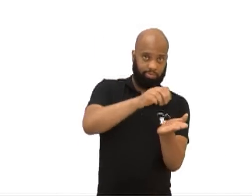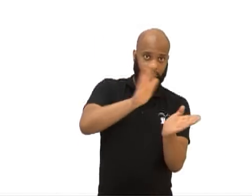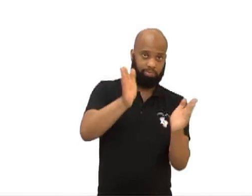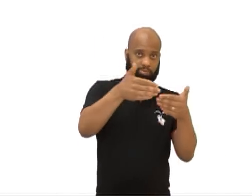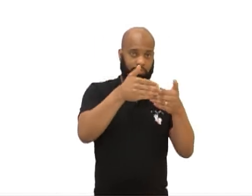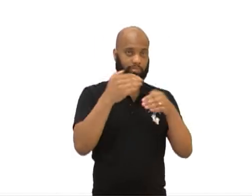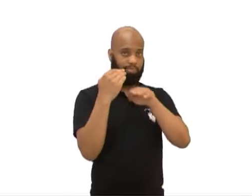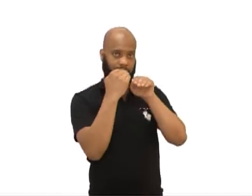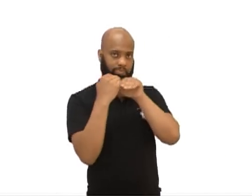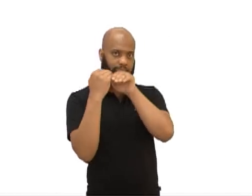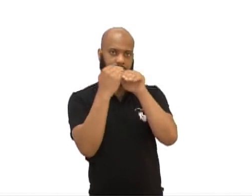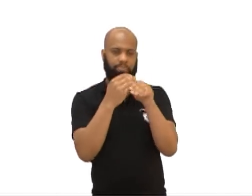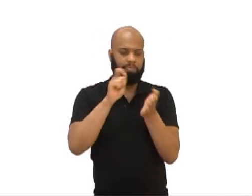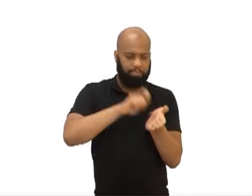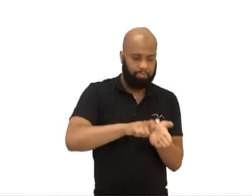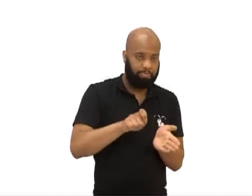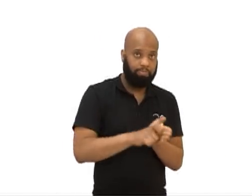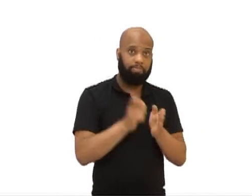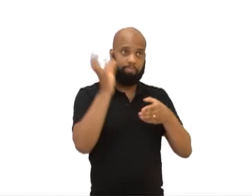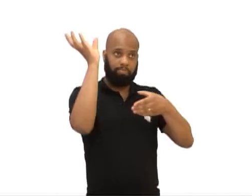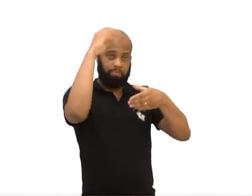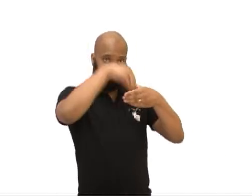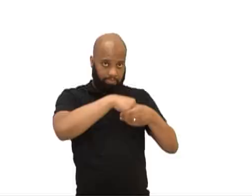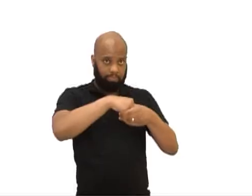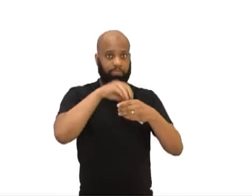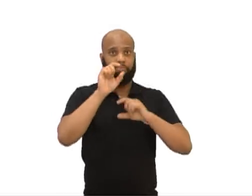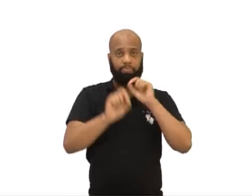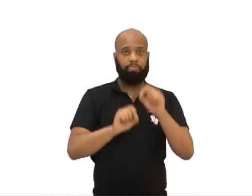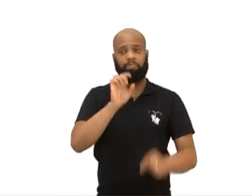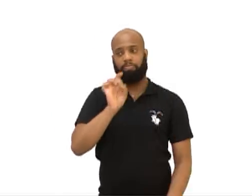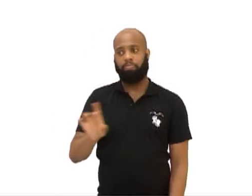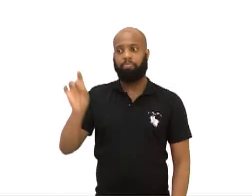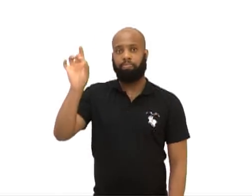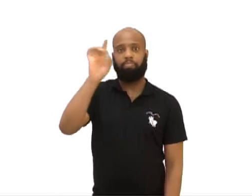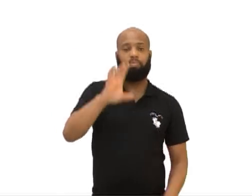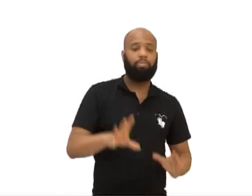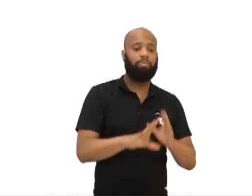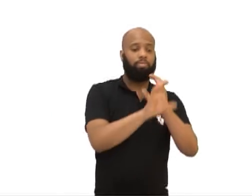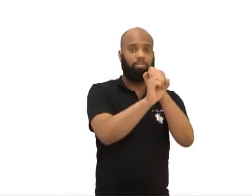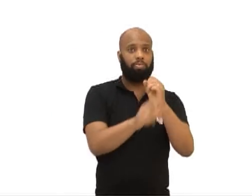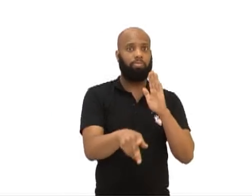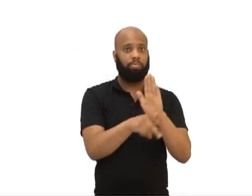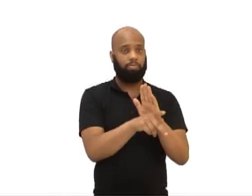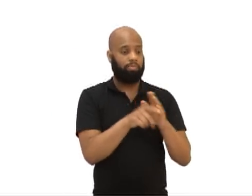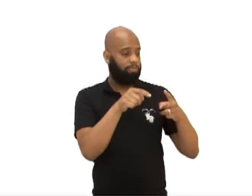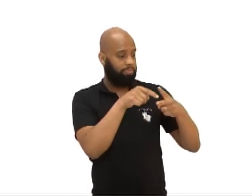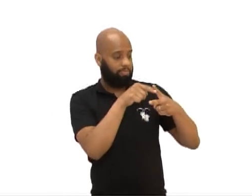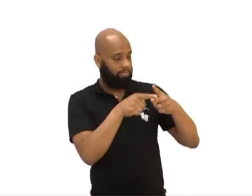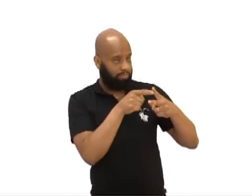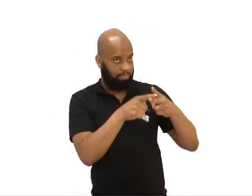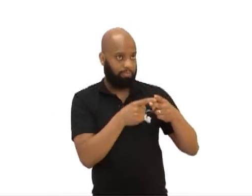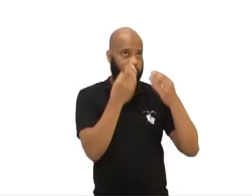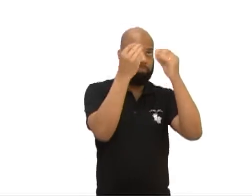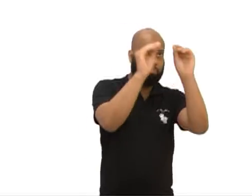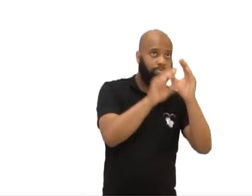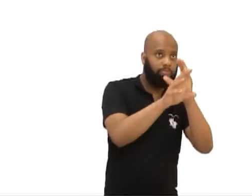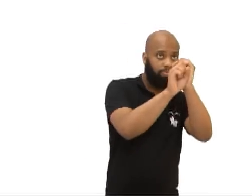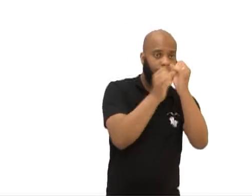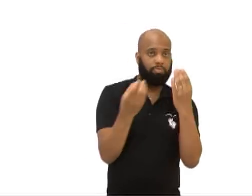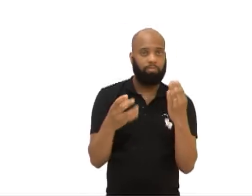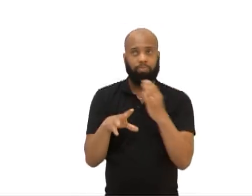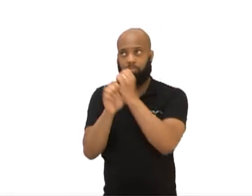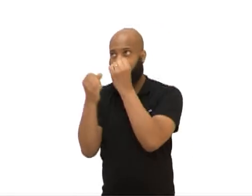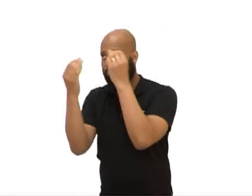desenhou. E anotou dentro deles o valor da soma dos seus ângulos internos. Qual é